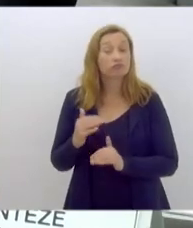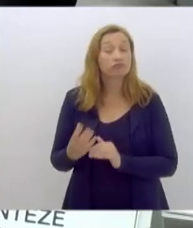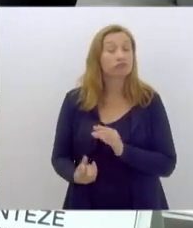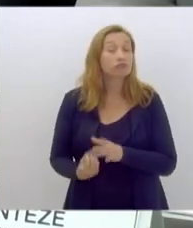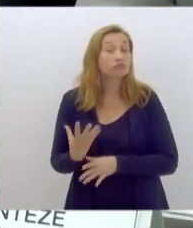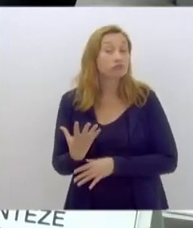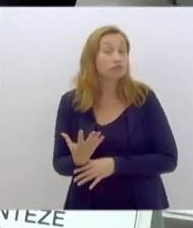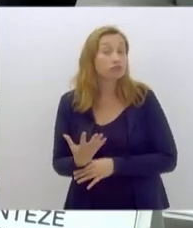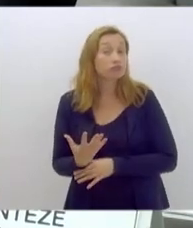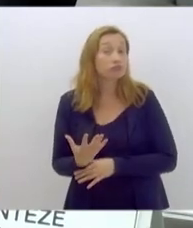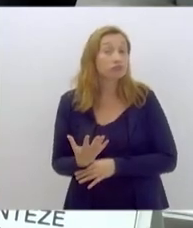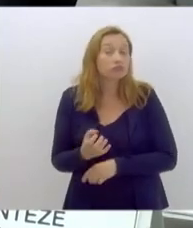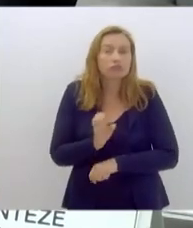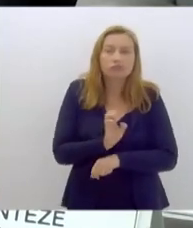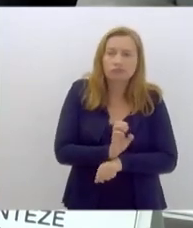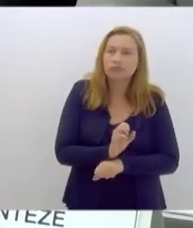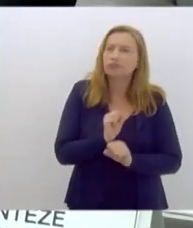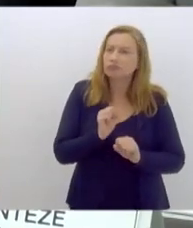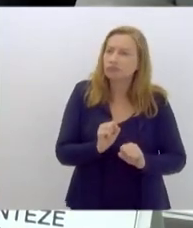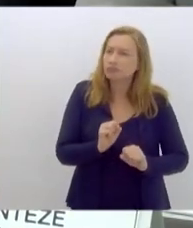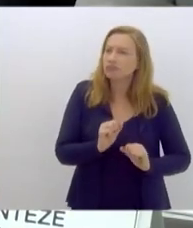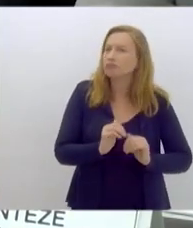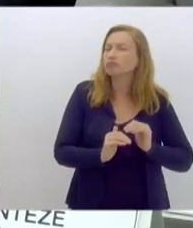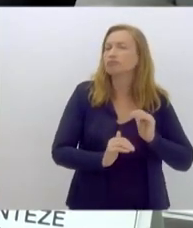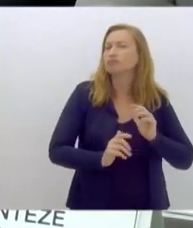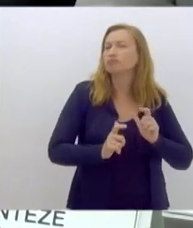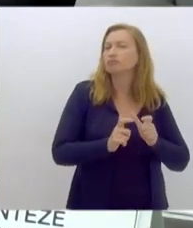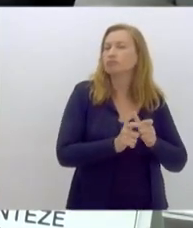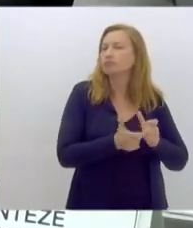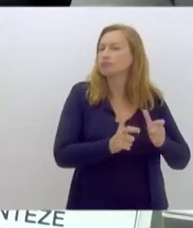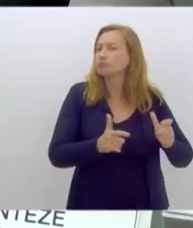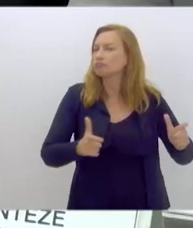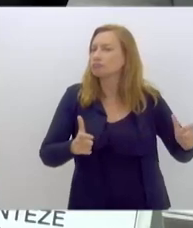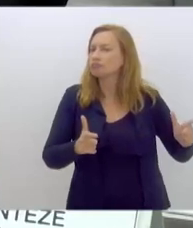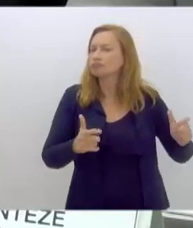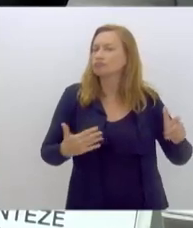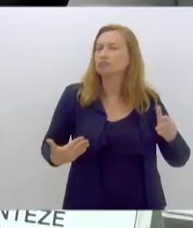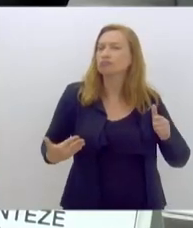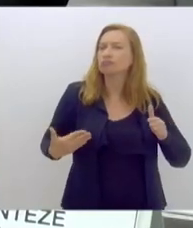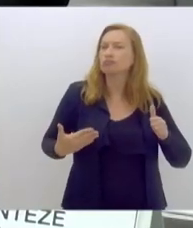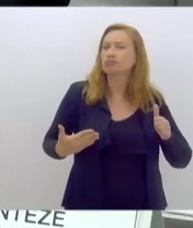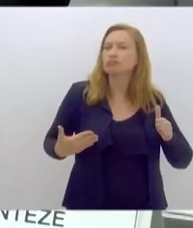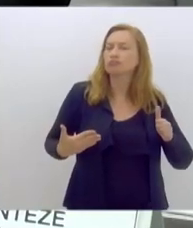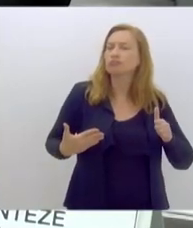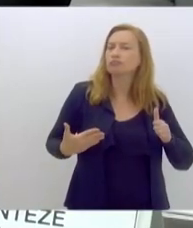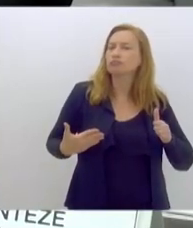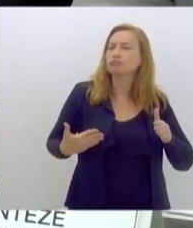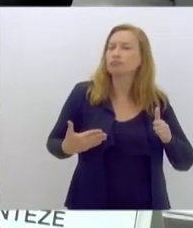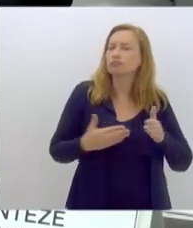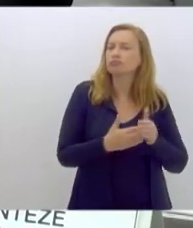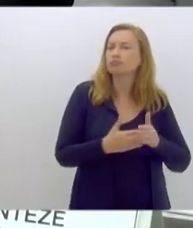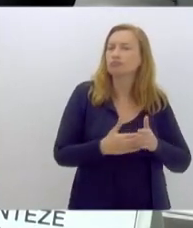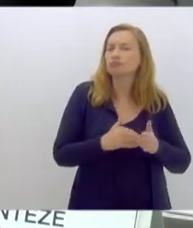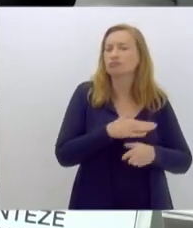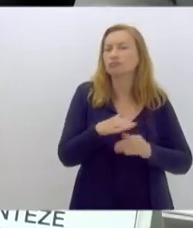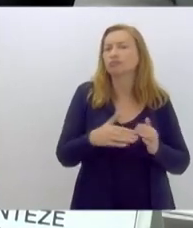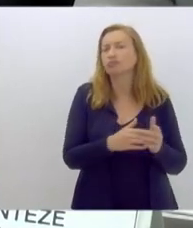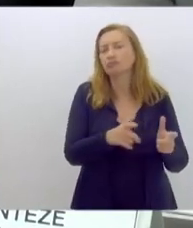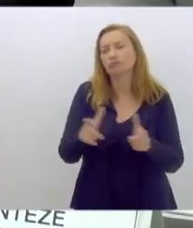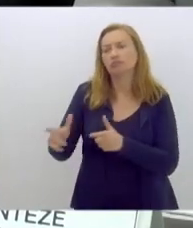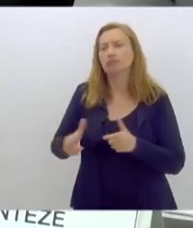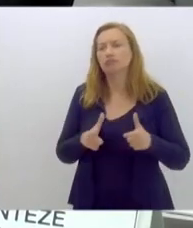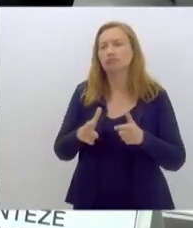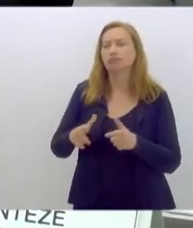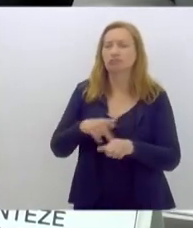para que o estado possa progredir e atingir toda todas as regiões do